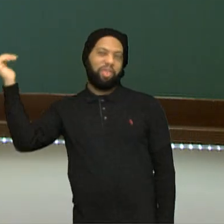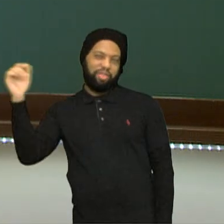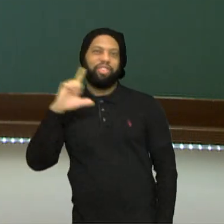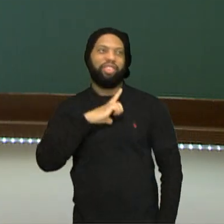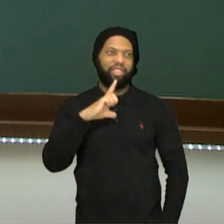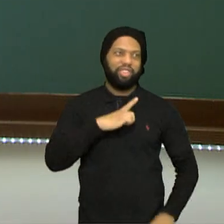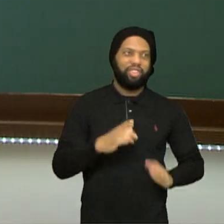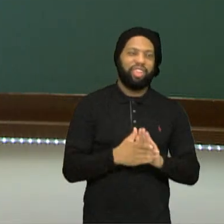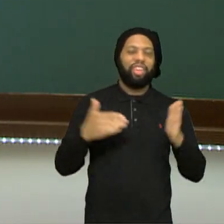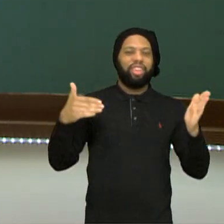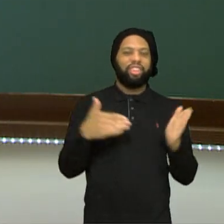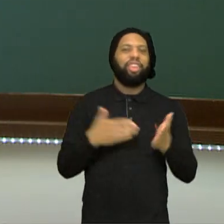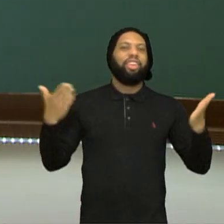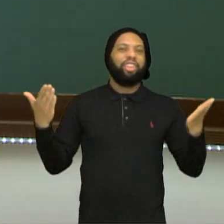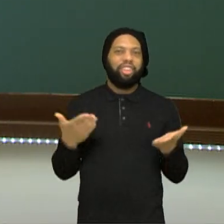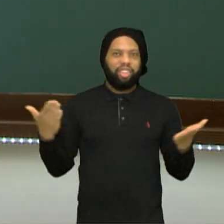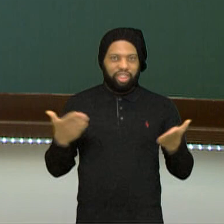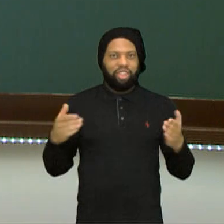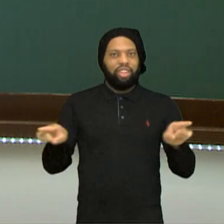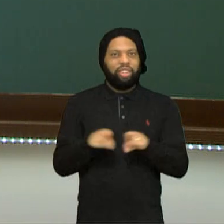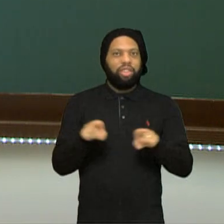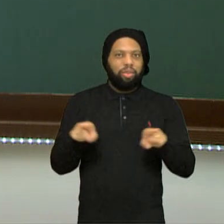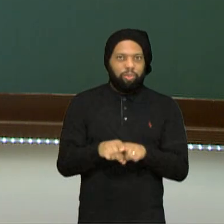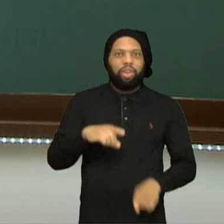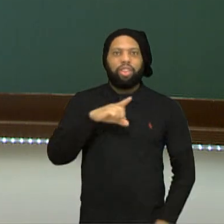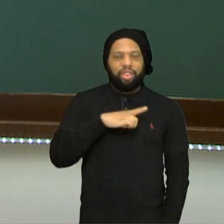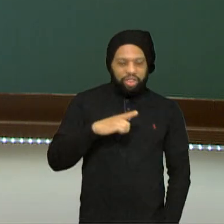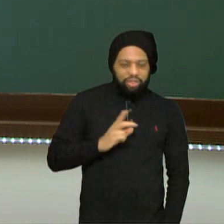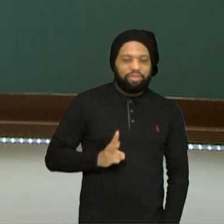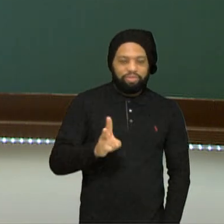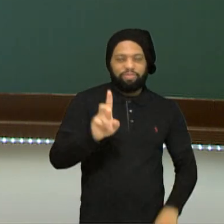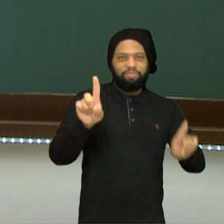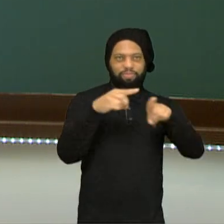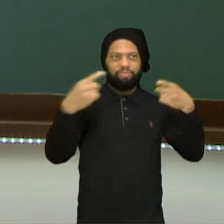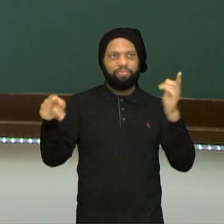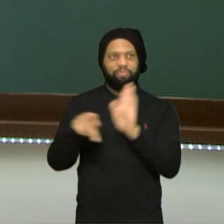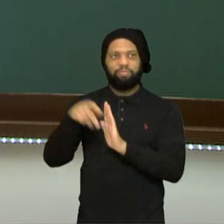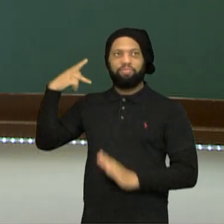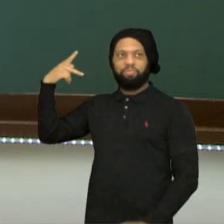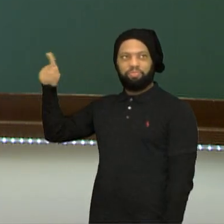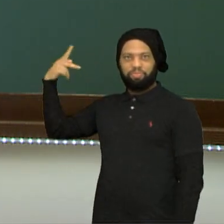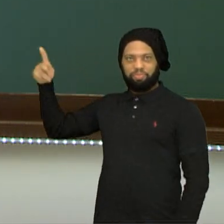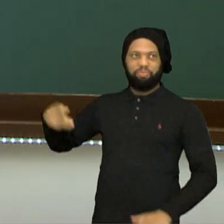sucesso. E até hoje ainda toca, né? A gente escuta essa música da Chiquinha Gonzaga.